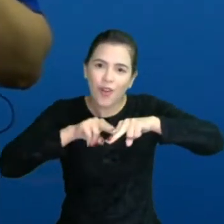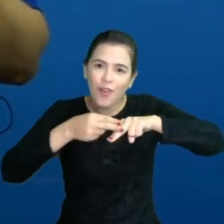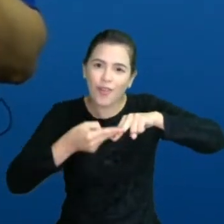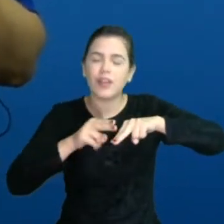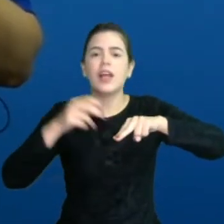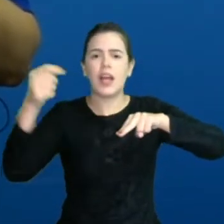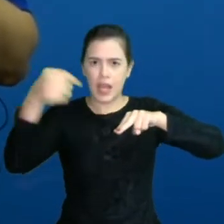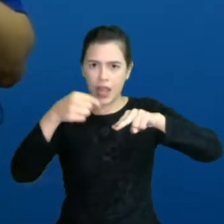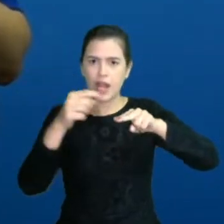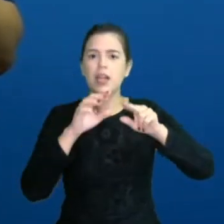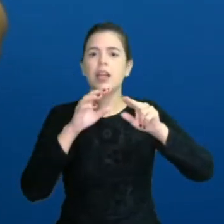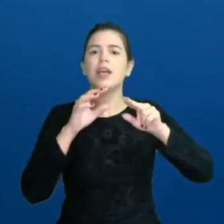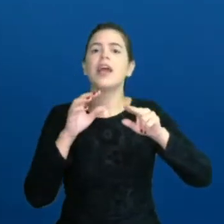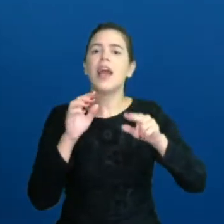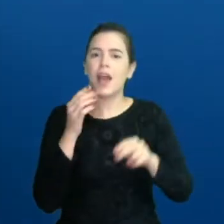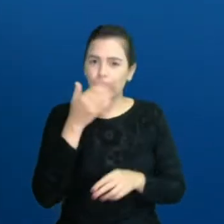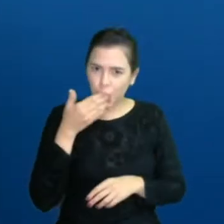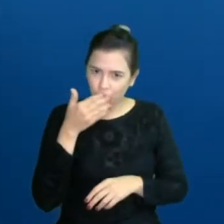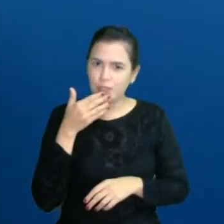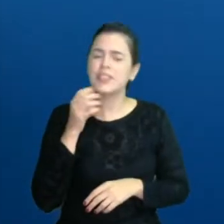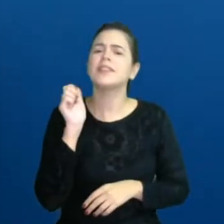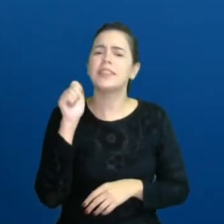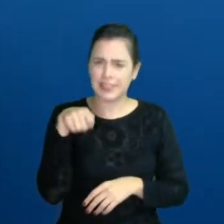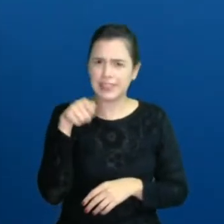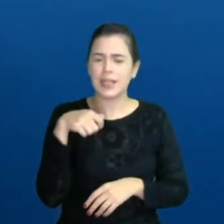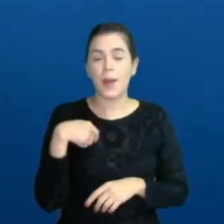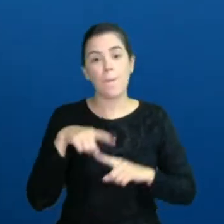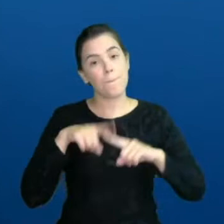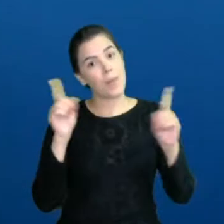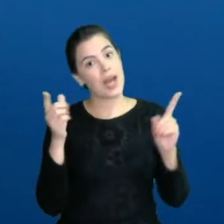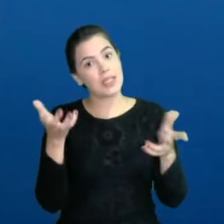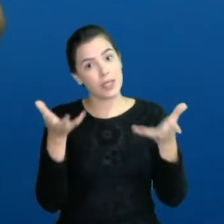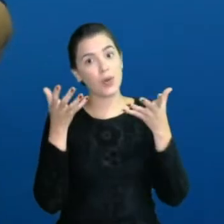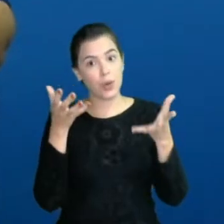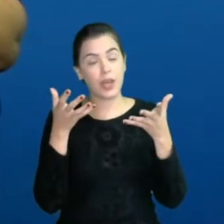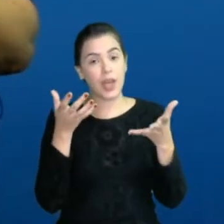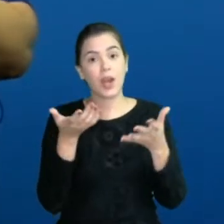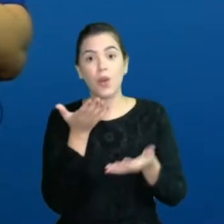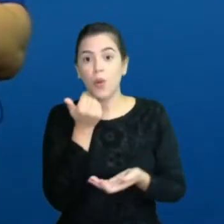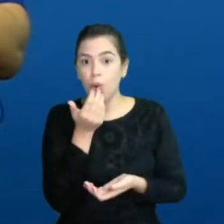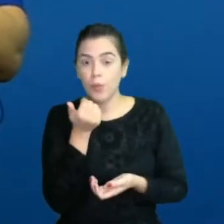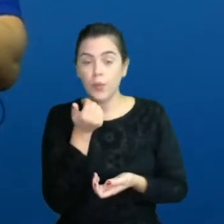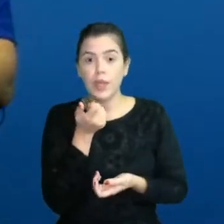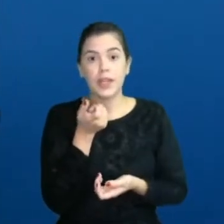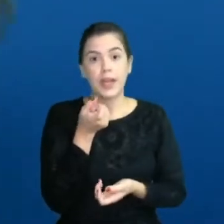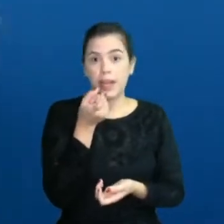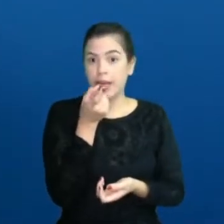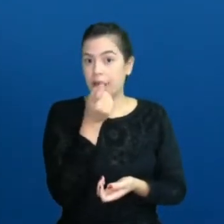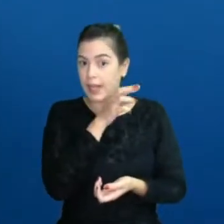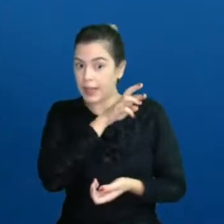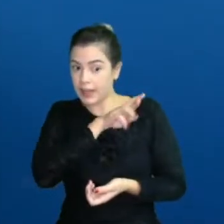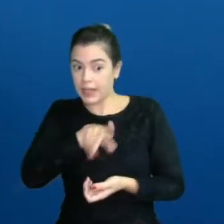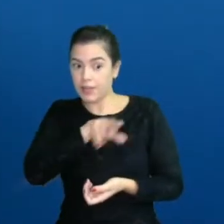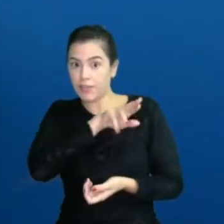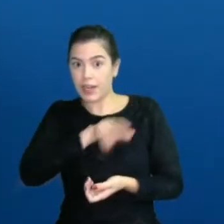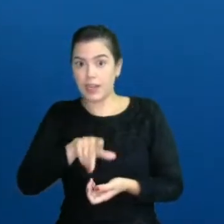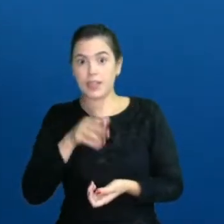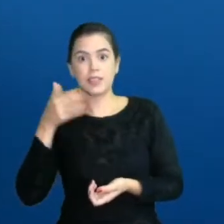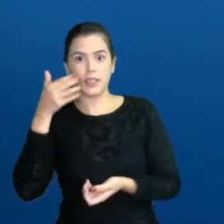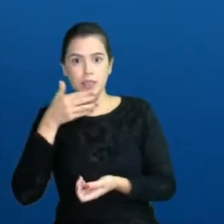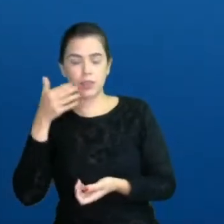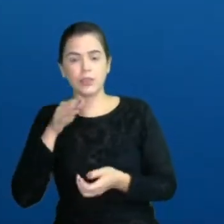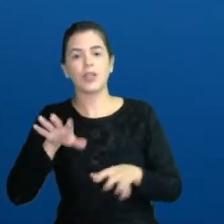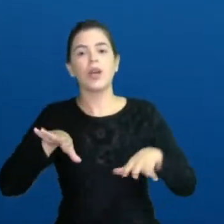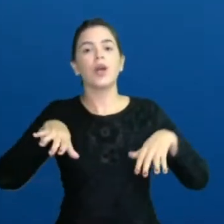doce? Sim, mas eu quero aquelas comidas que não são um doce. Olha a pergunta: qual